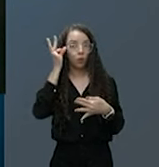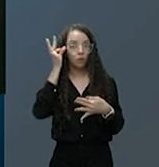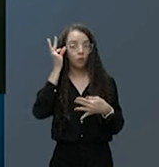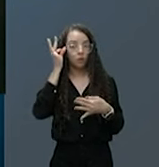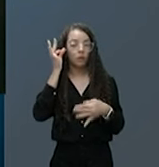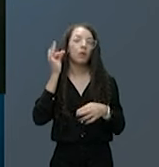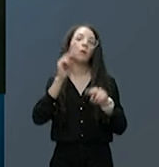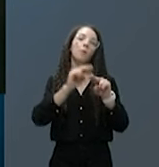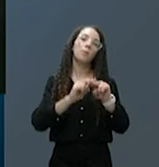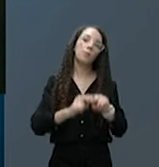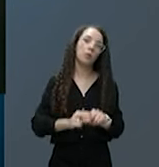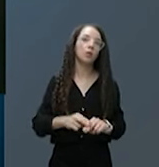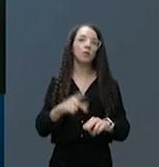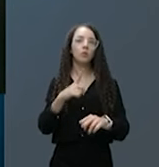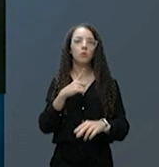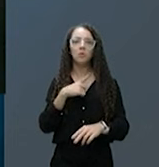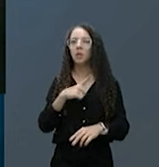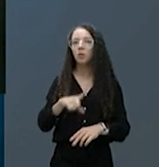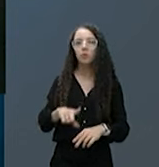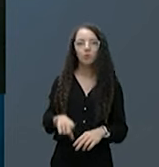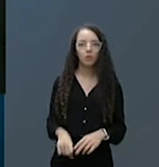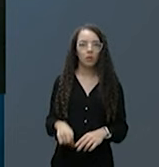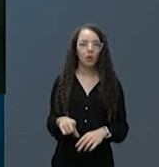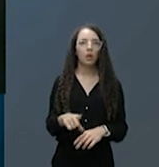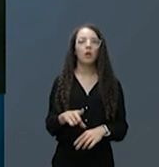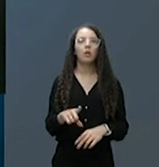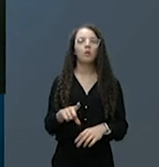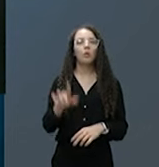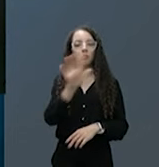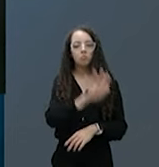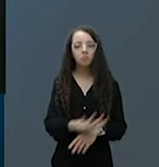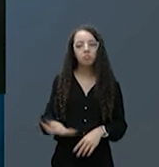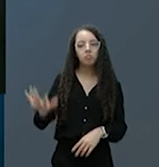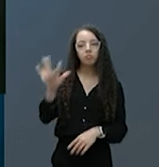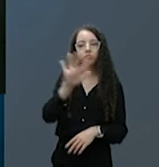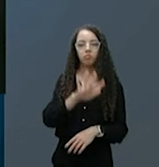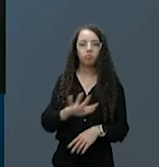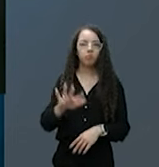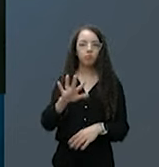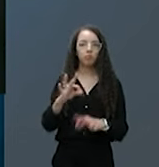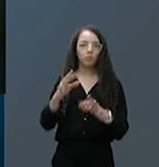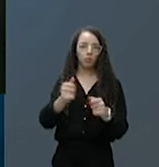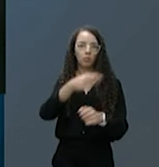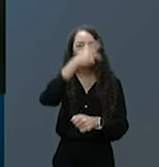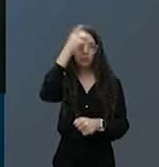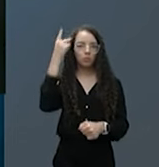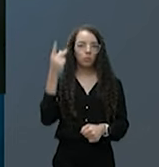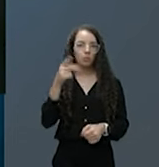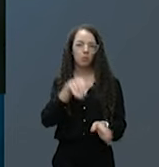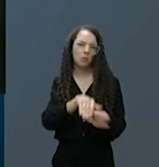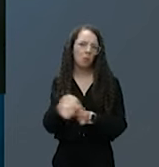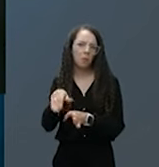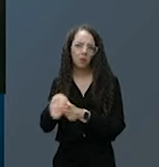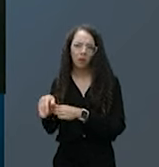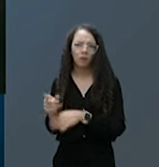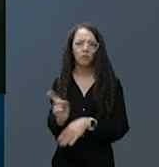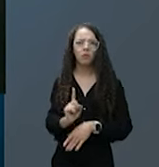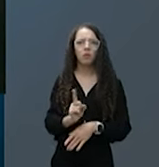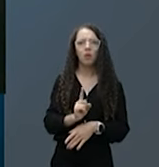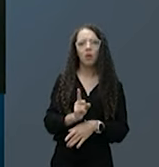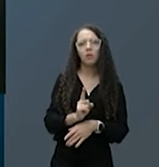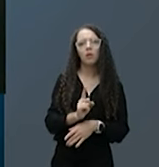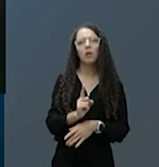reconhecida a inexistência de repercussão geral, não é recomendável a imposição da penalidade em sede de agravo